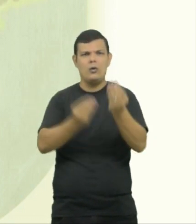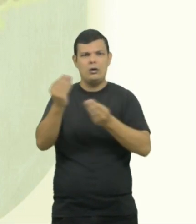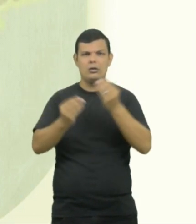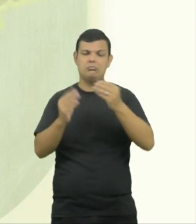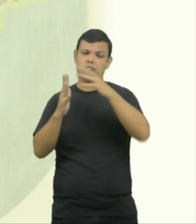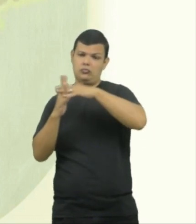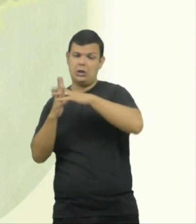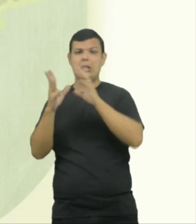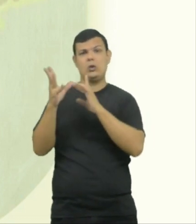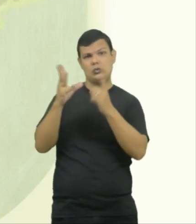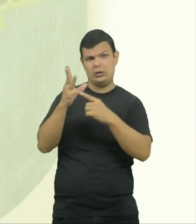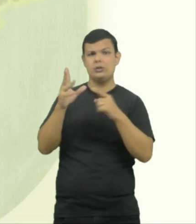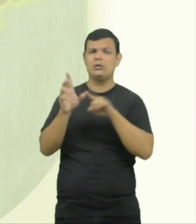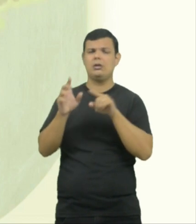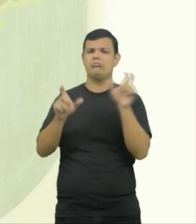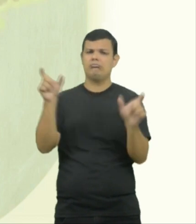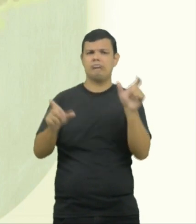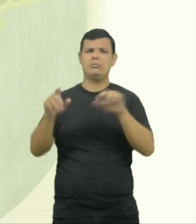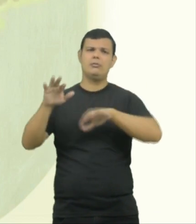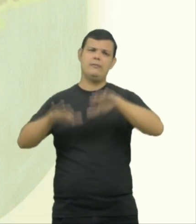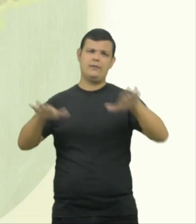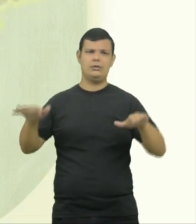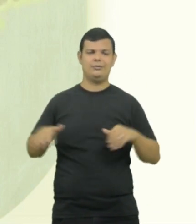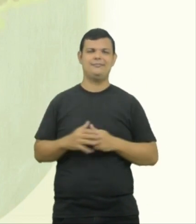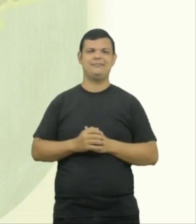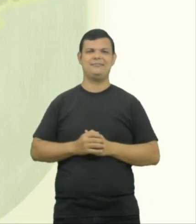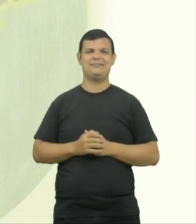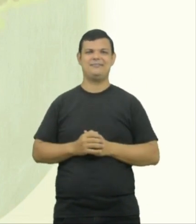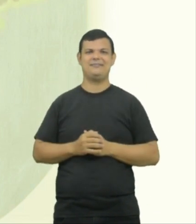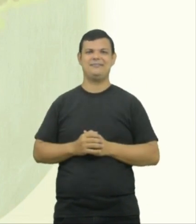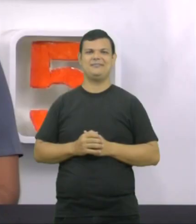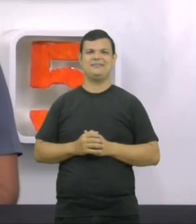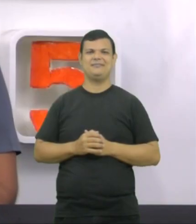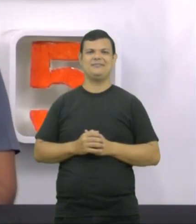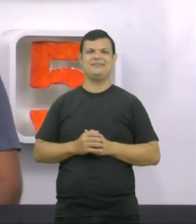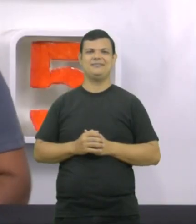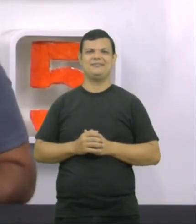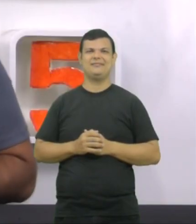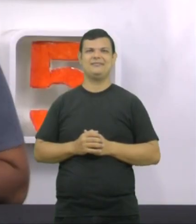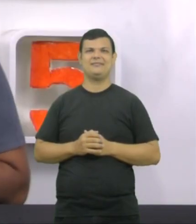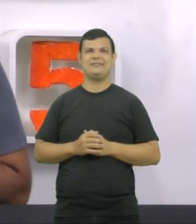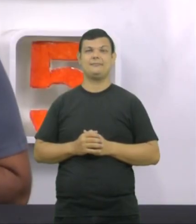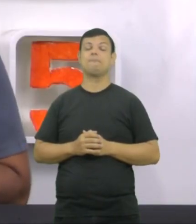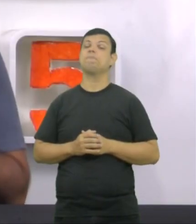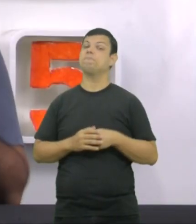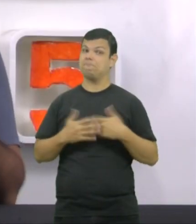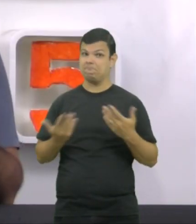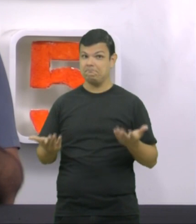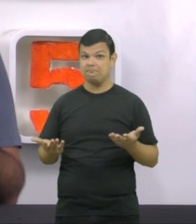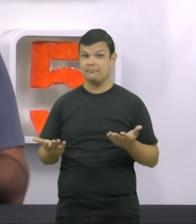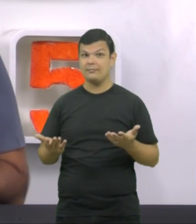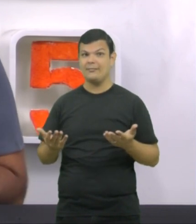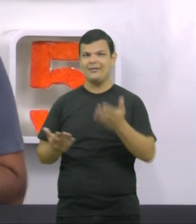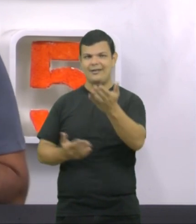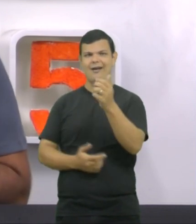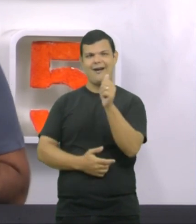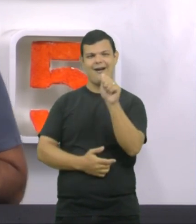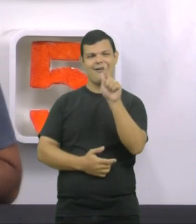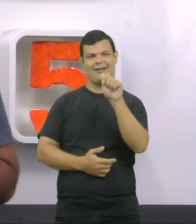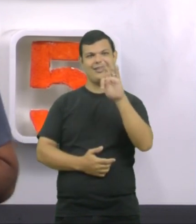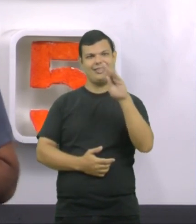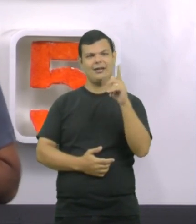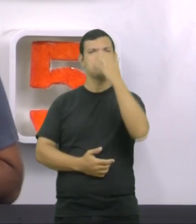aqui está o significado dessa palavra. Bora aqui, Sara, para entender um pouquinho melhor sobre isso. Preste atenção. Nos verbetes acima, as letras